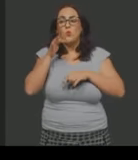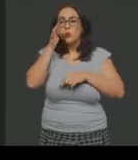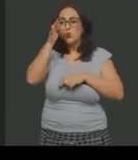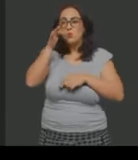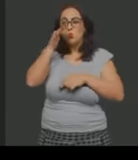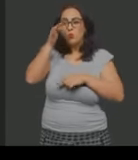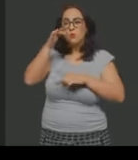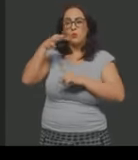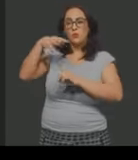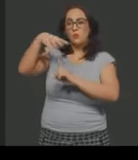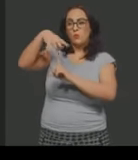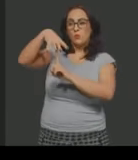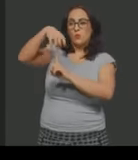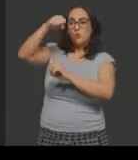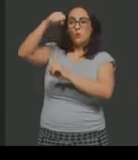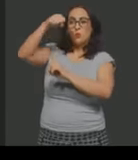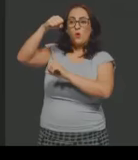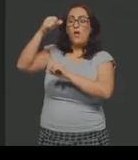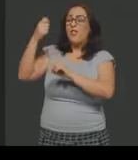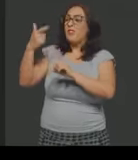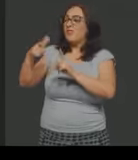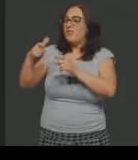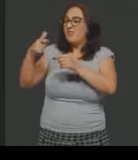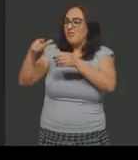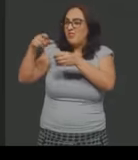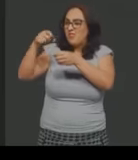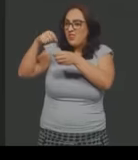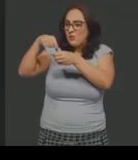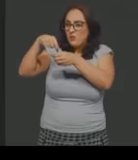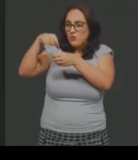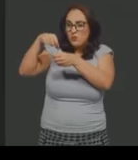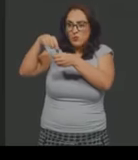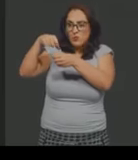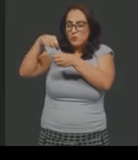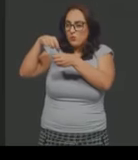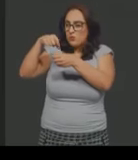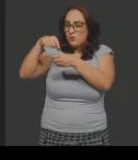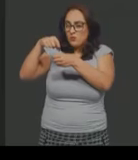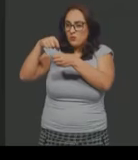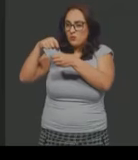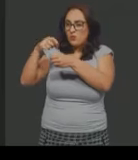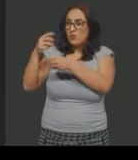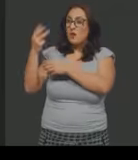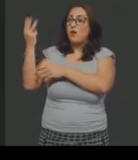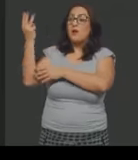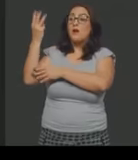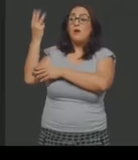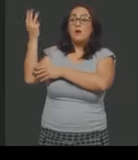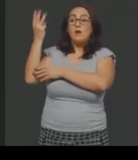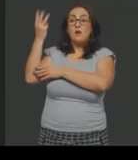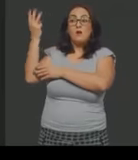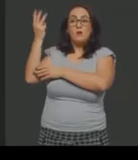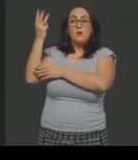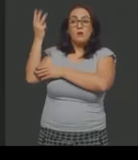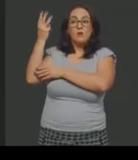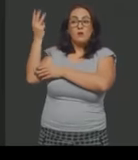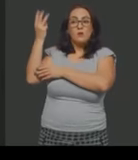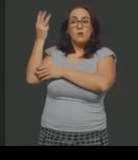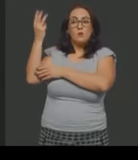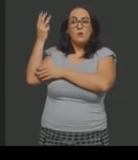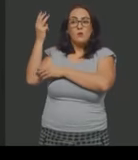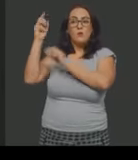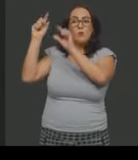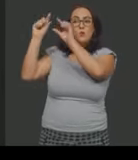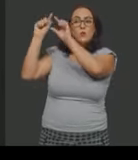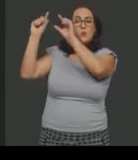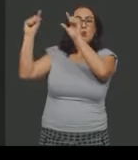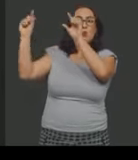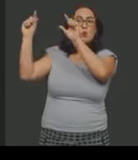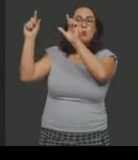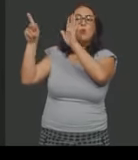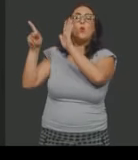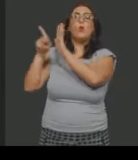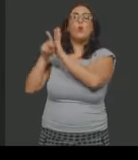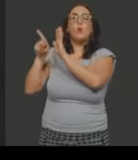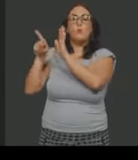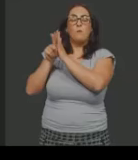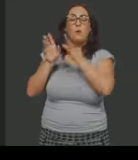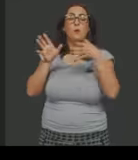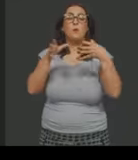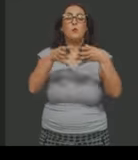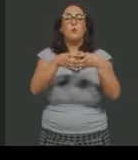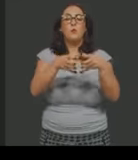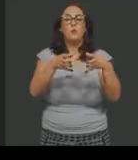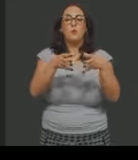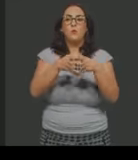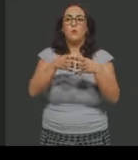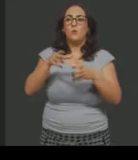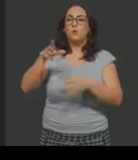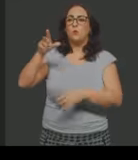vascular sem semente. Todas essas três classes, então, pertencem ao filo Pteridófita.